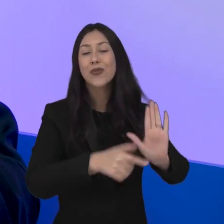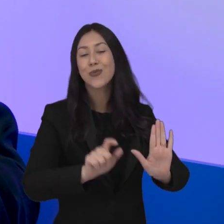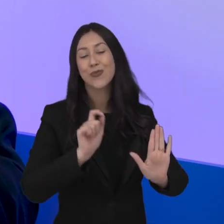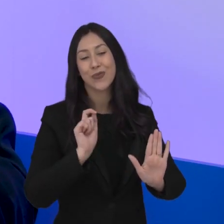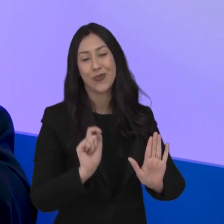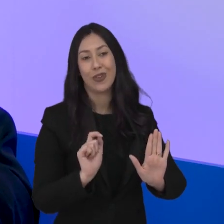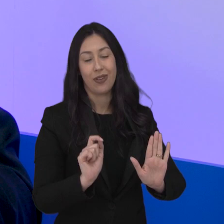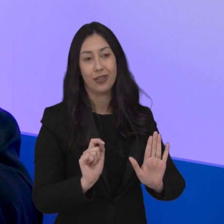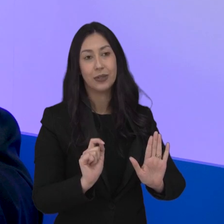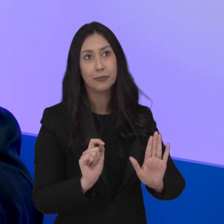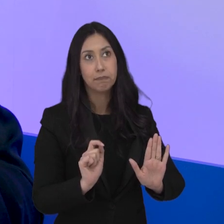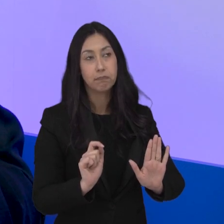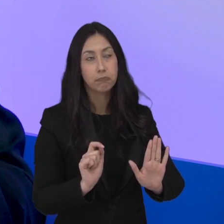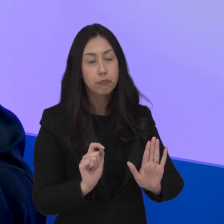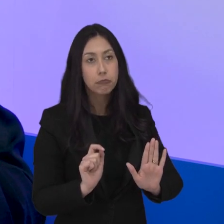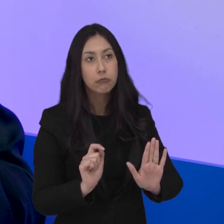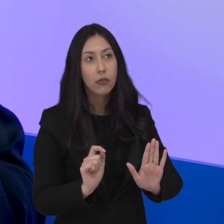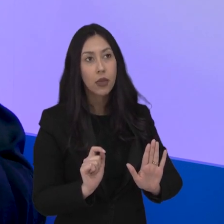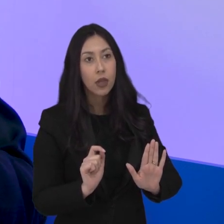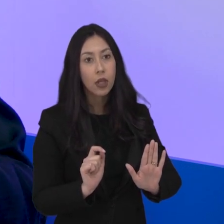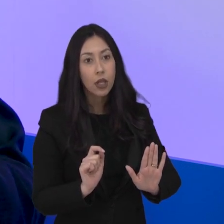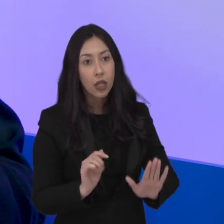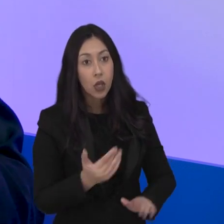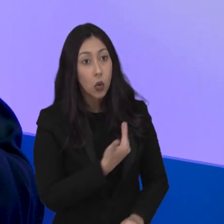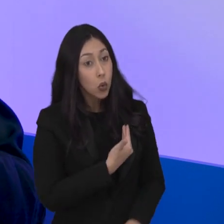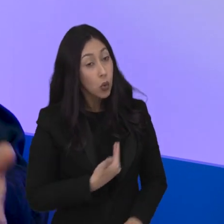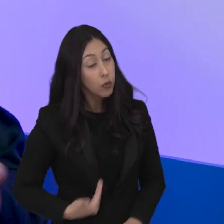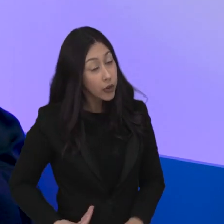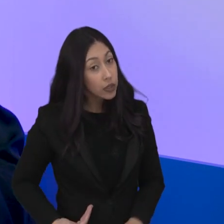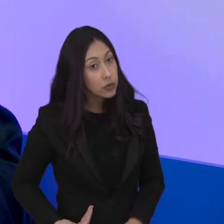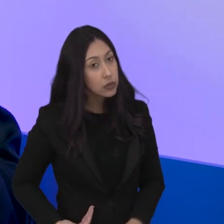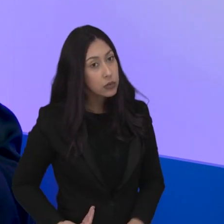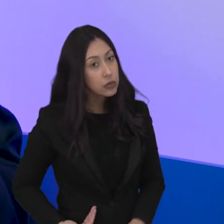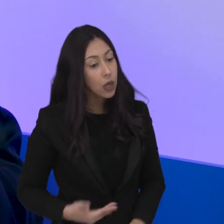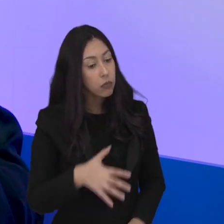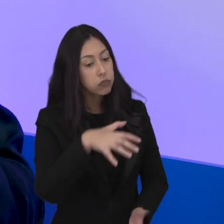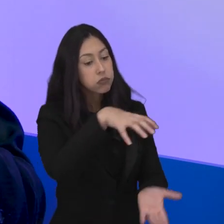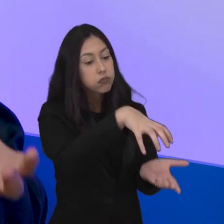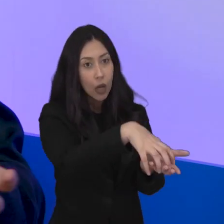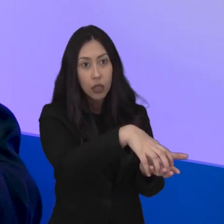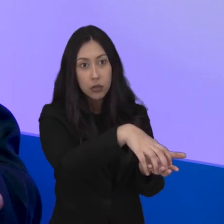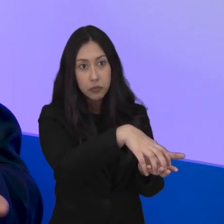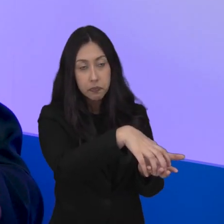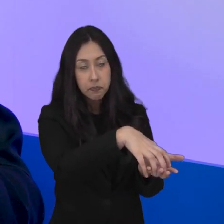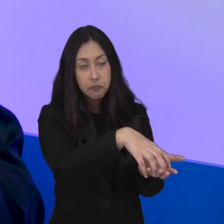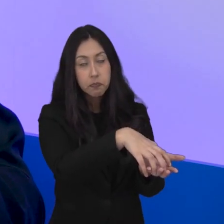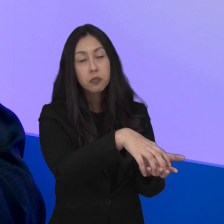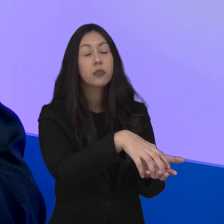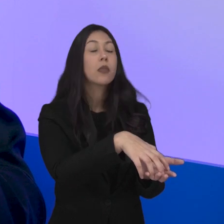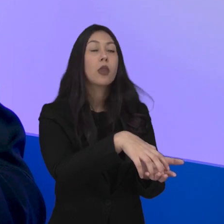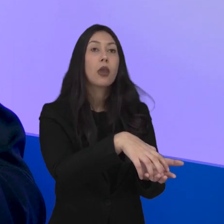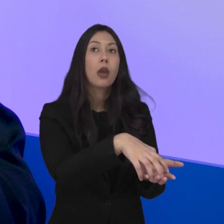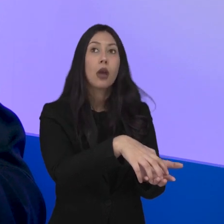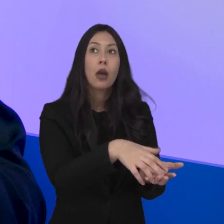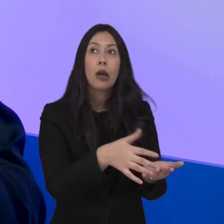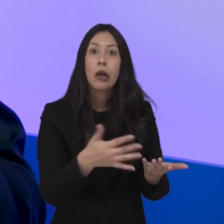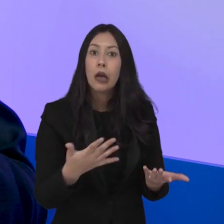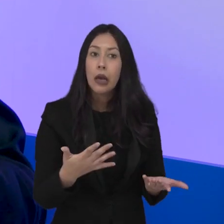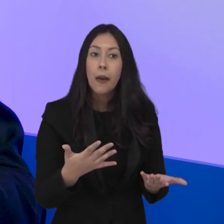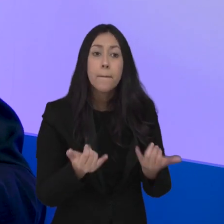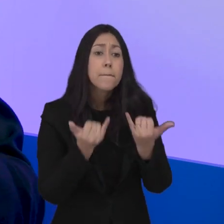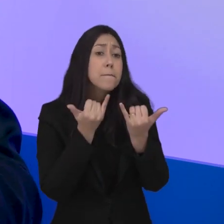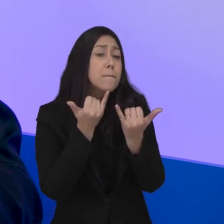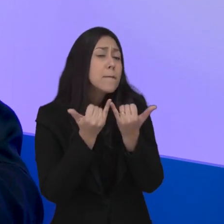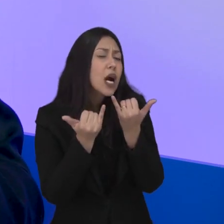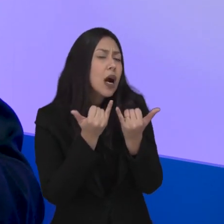de todo esse contexto, né? O Estado, o governo central, né, a instituição estatal, ela não é muito